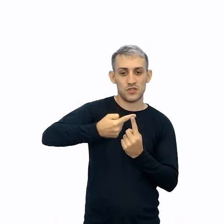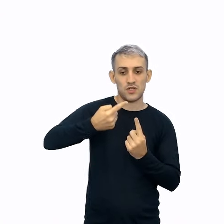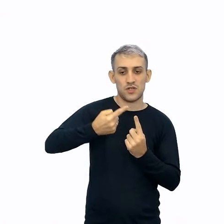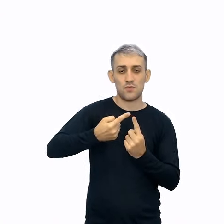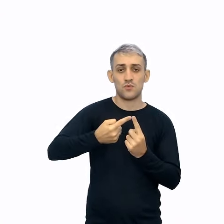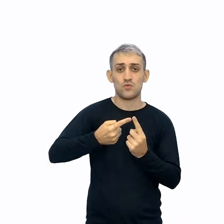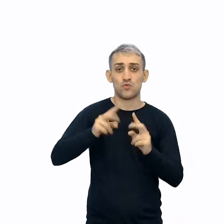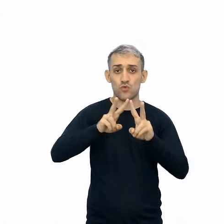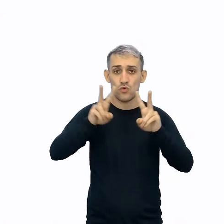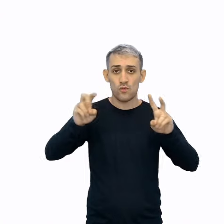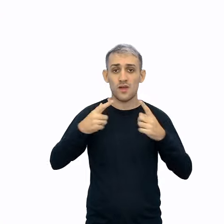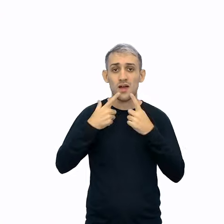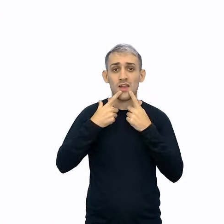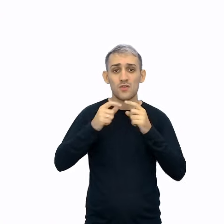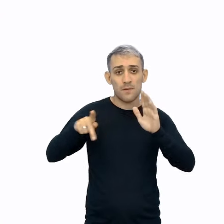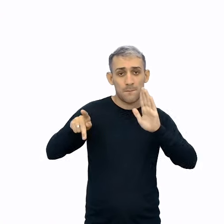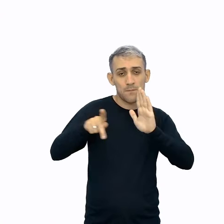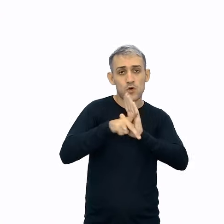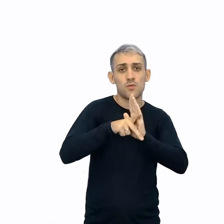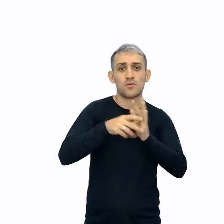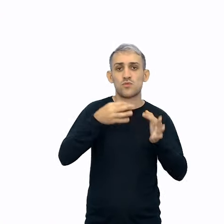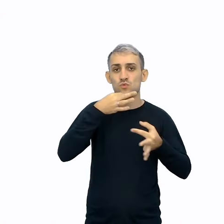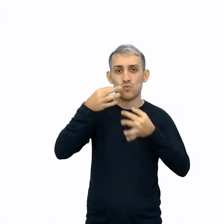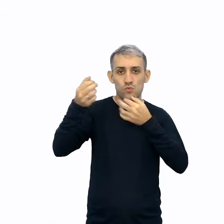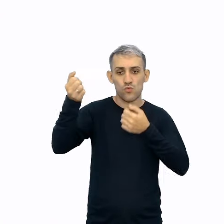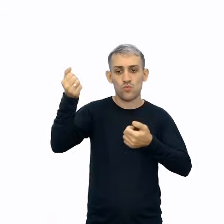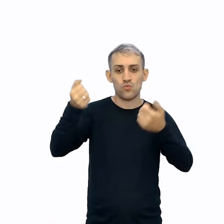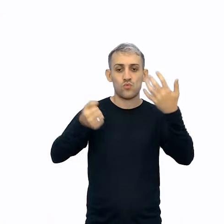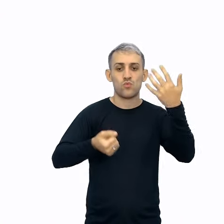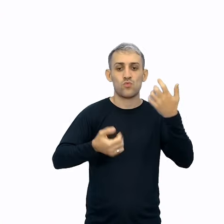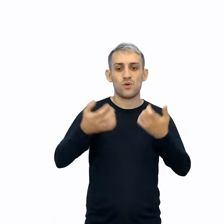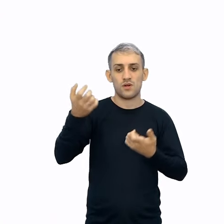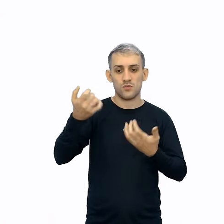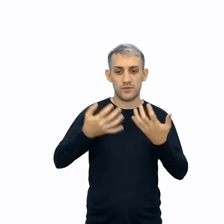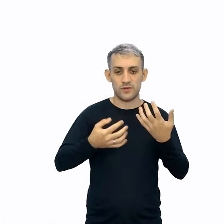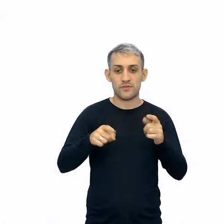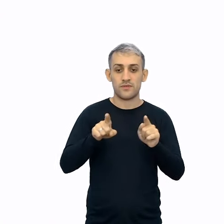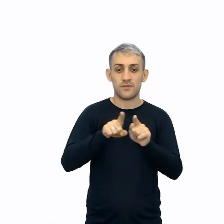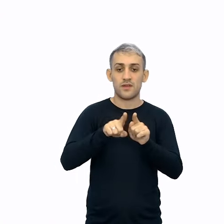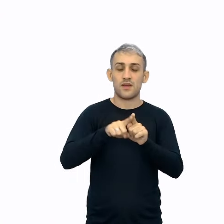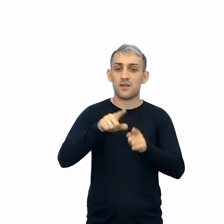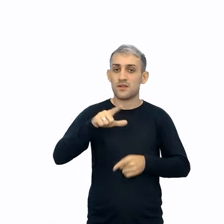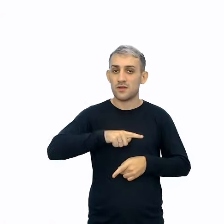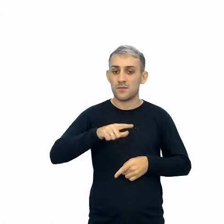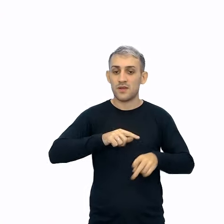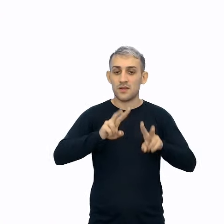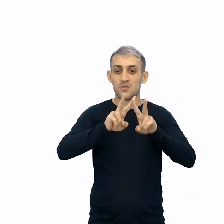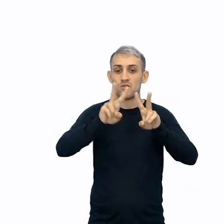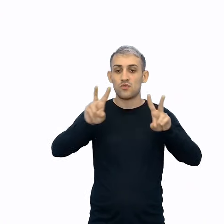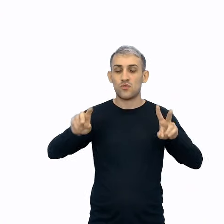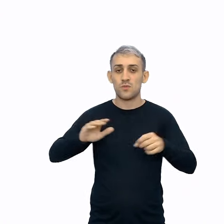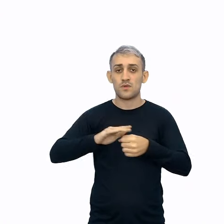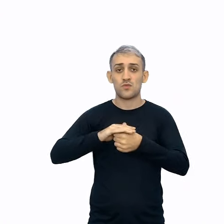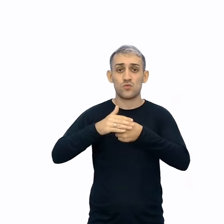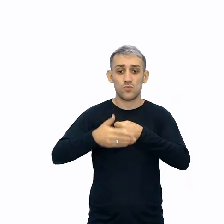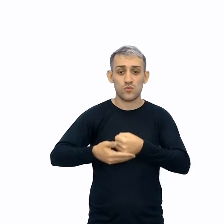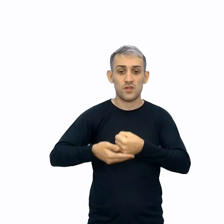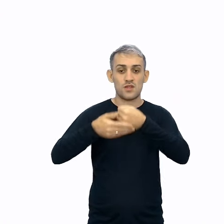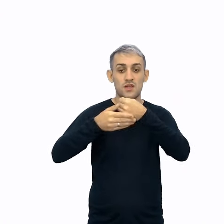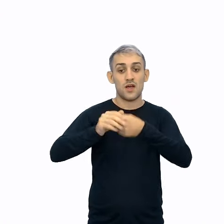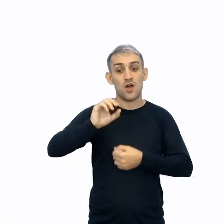dominante do argumento. Nós temos também aí a questão do sustentar ou do